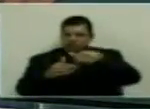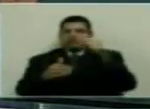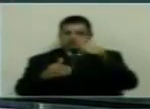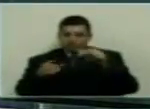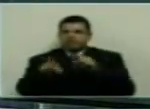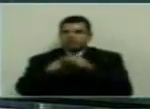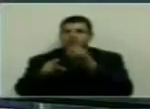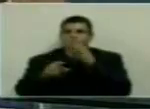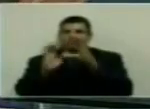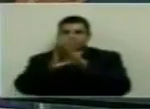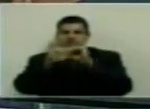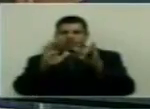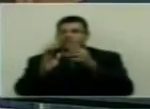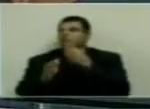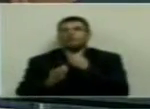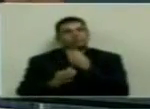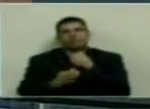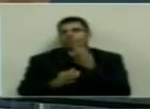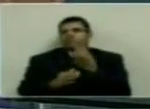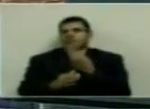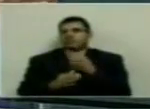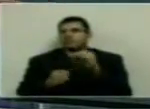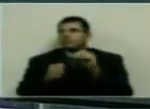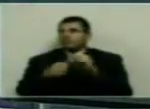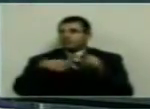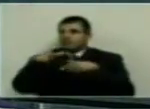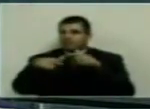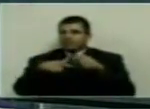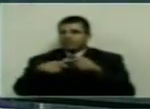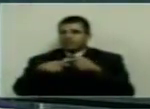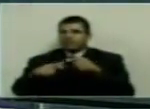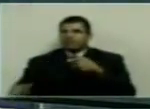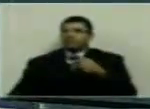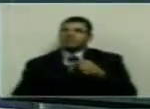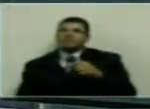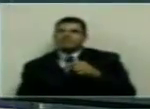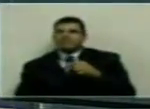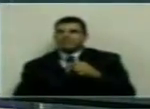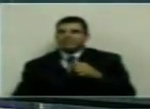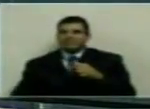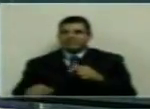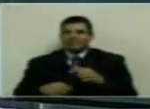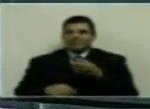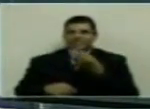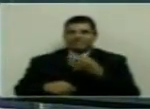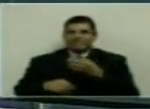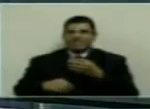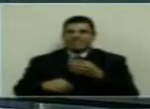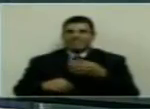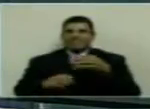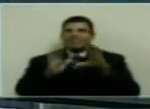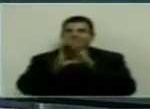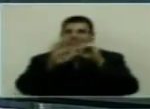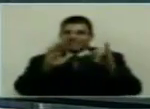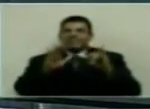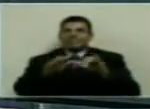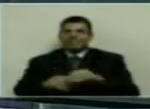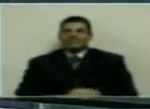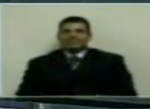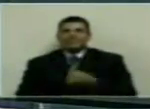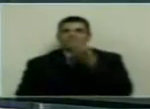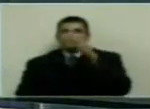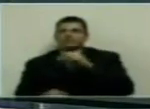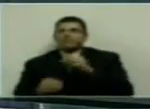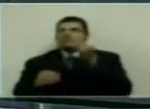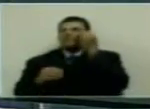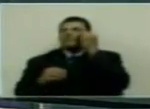está propondo legislar. Nós estamos propondo investigar um fato que tem relação direta